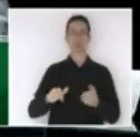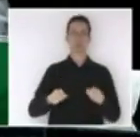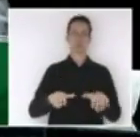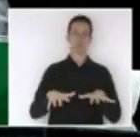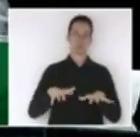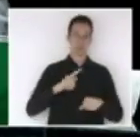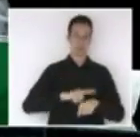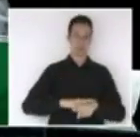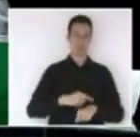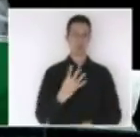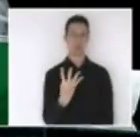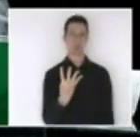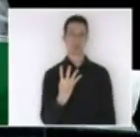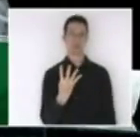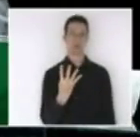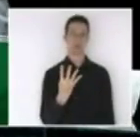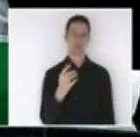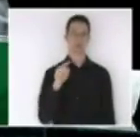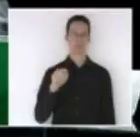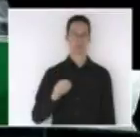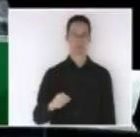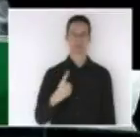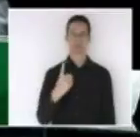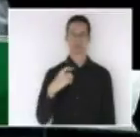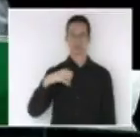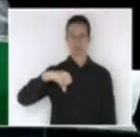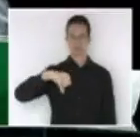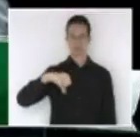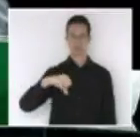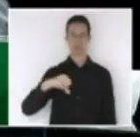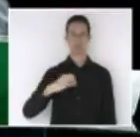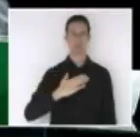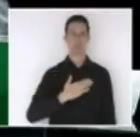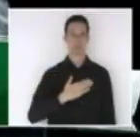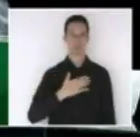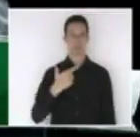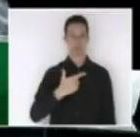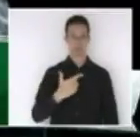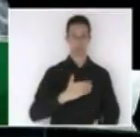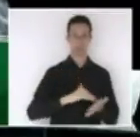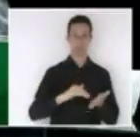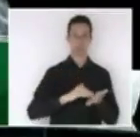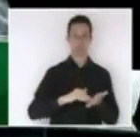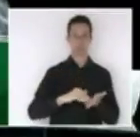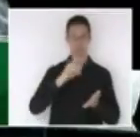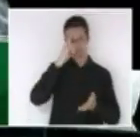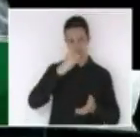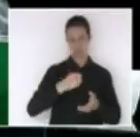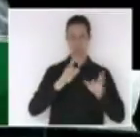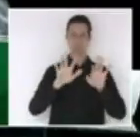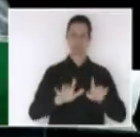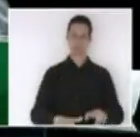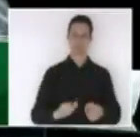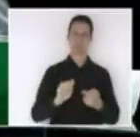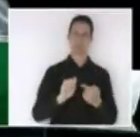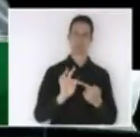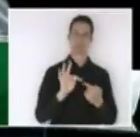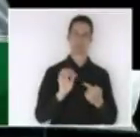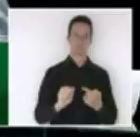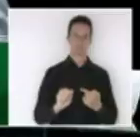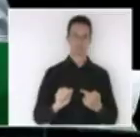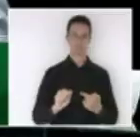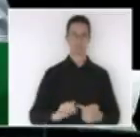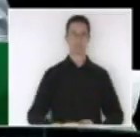horas e 19 minutos. Para constar, eu, segundo secretário, fiz e mandei digitar a